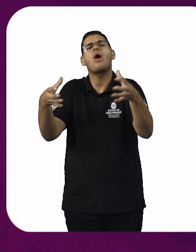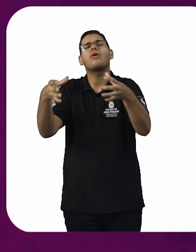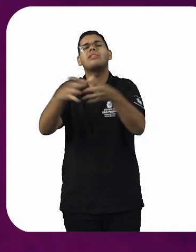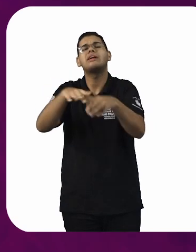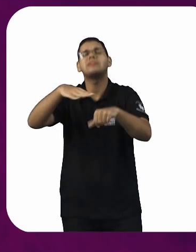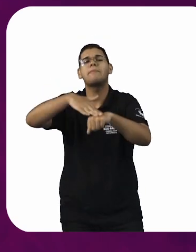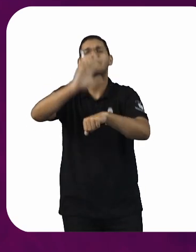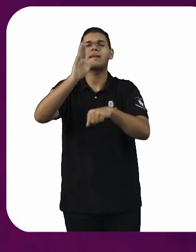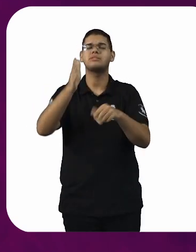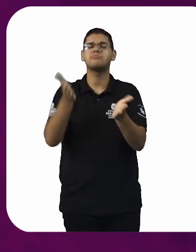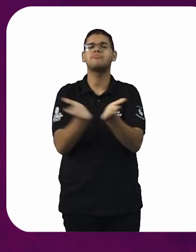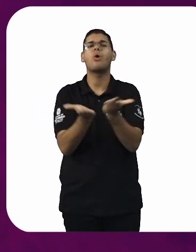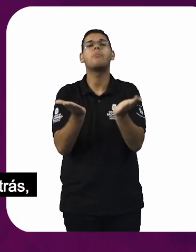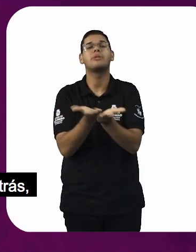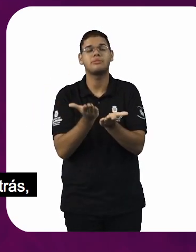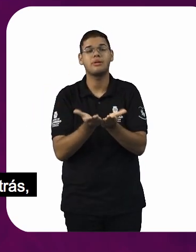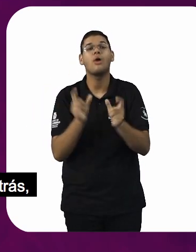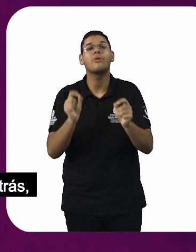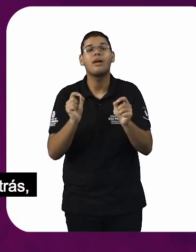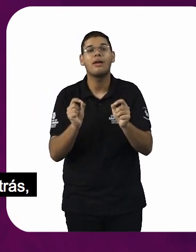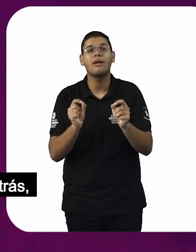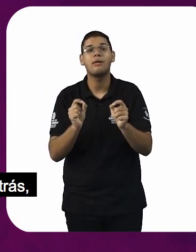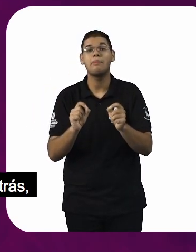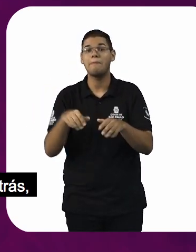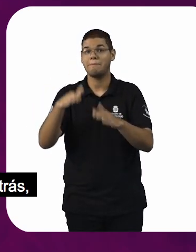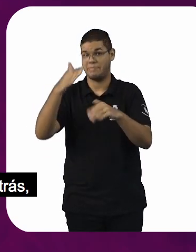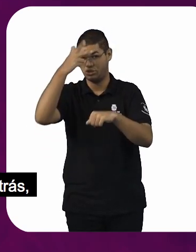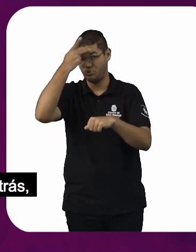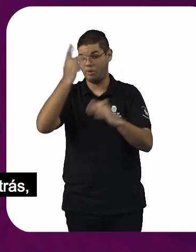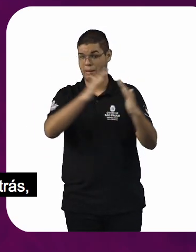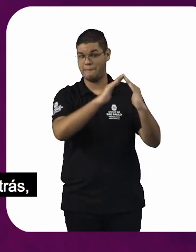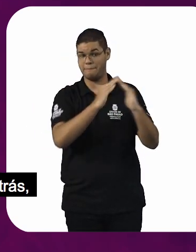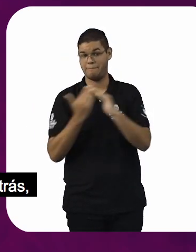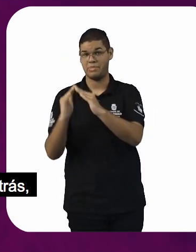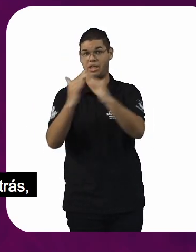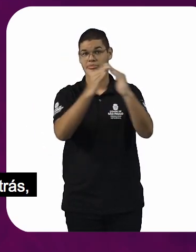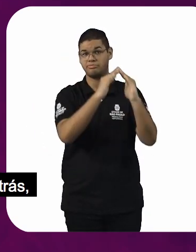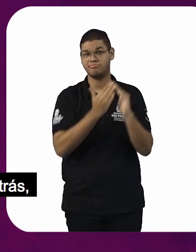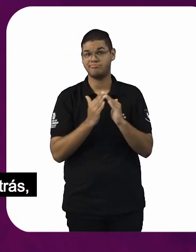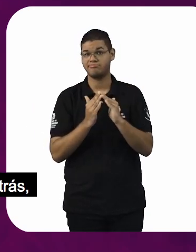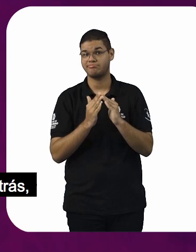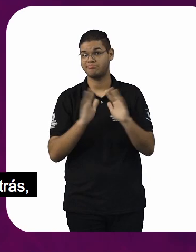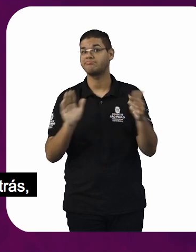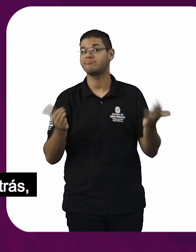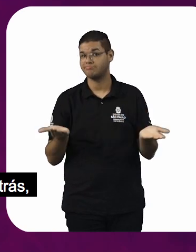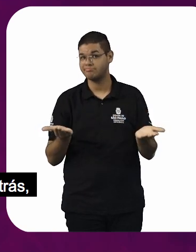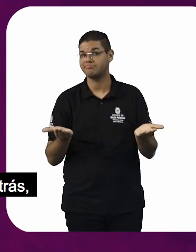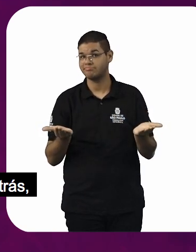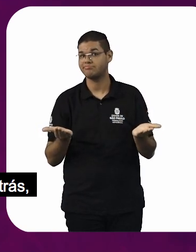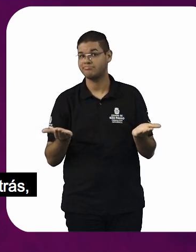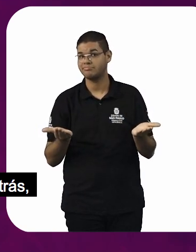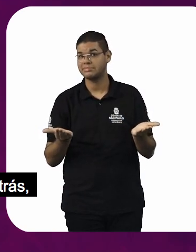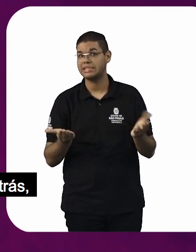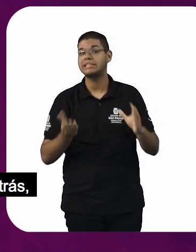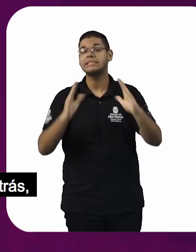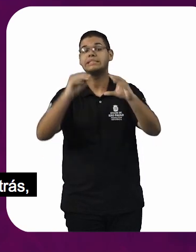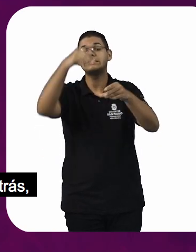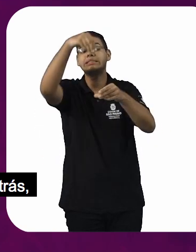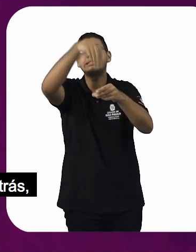sempre às margens, na periferia. Qual é o maior quantitativo de pessoas na periferia? Pessoas